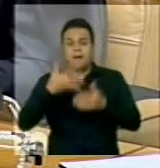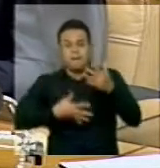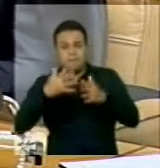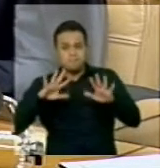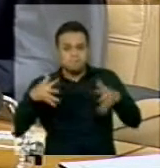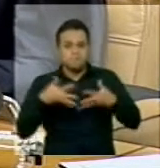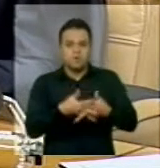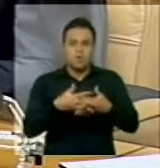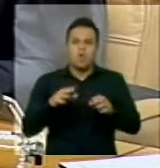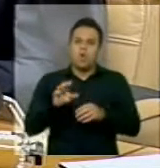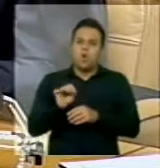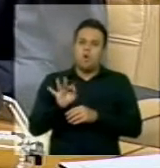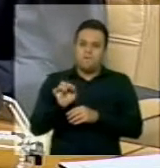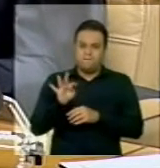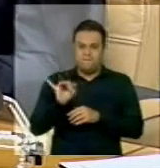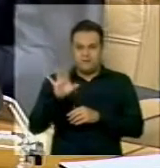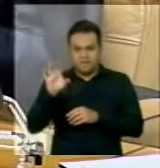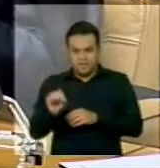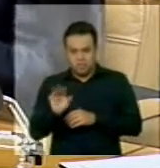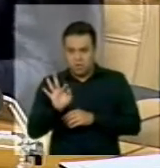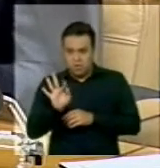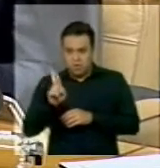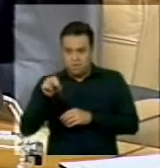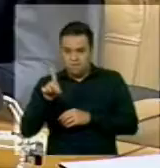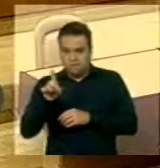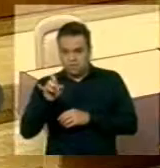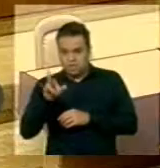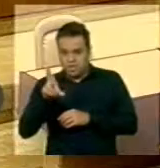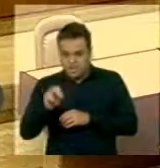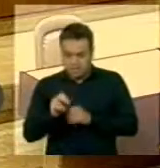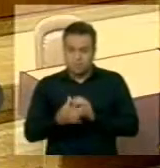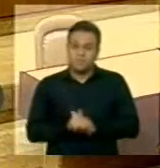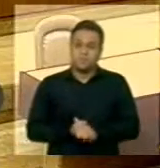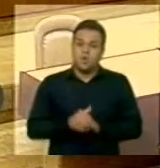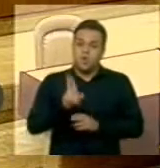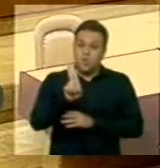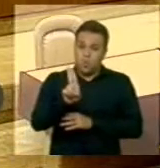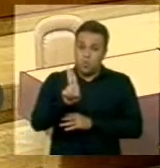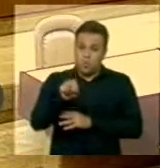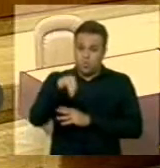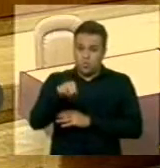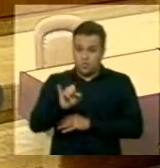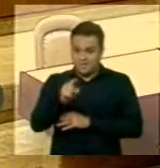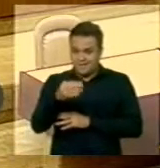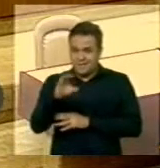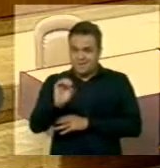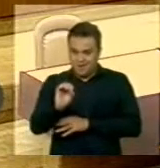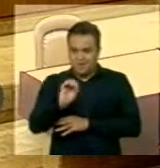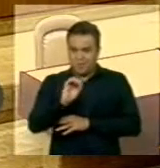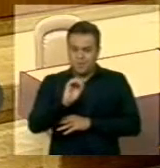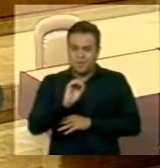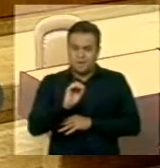de conflitos fundiários na área. A União veio aos autos